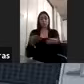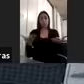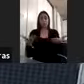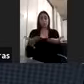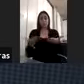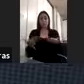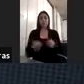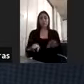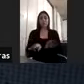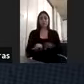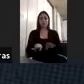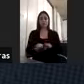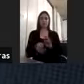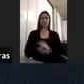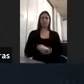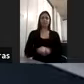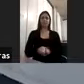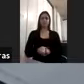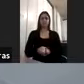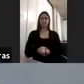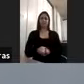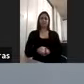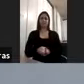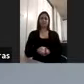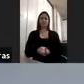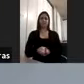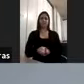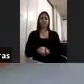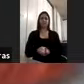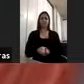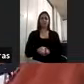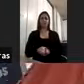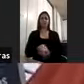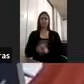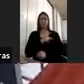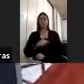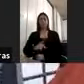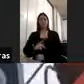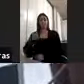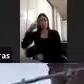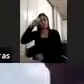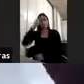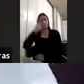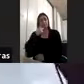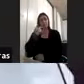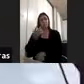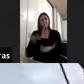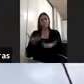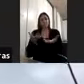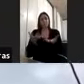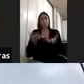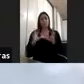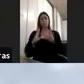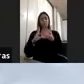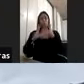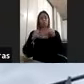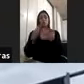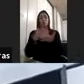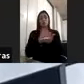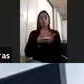Quero dizer a vocês que todos os começos de uma grande batalha, nós temos